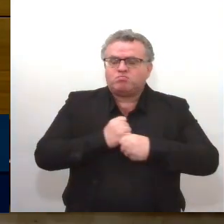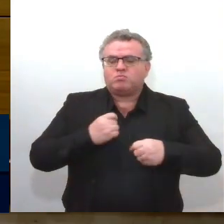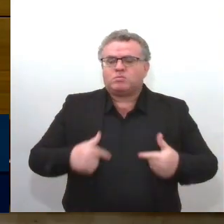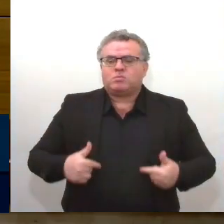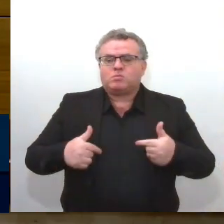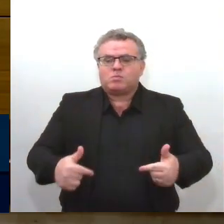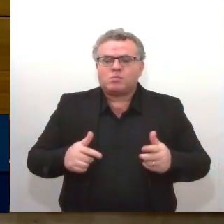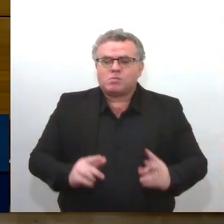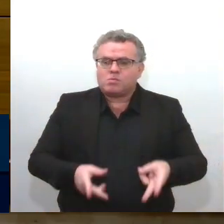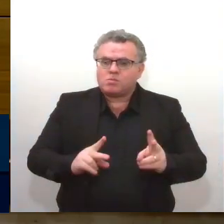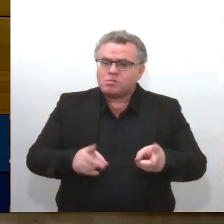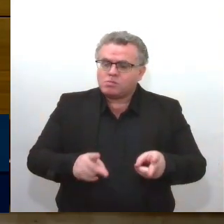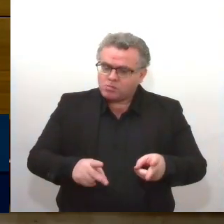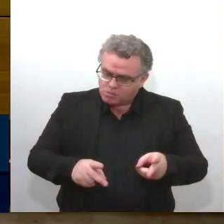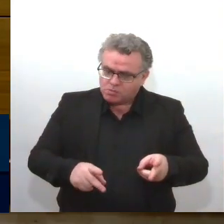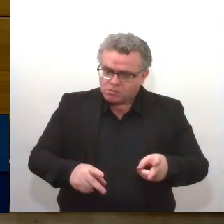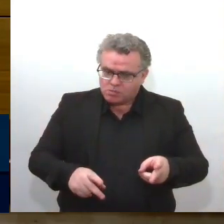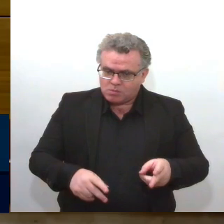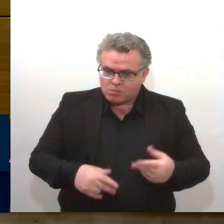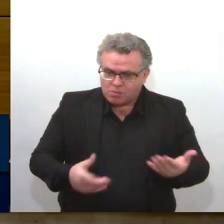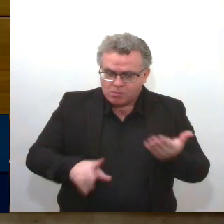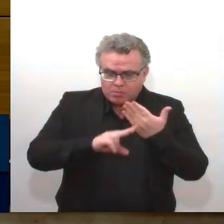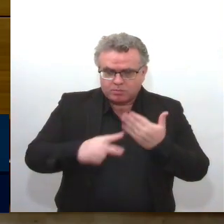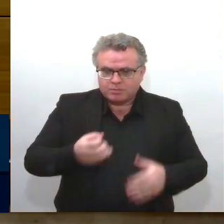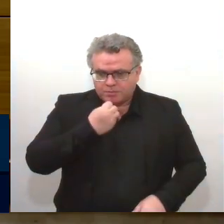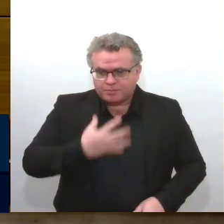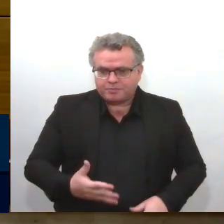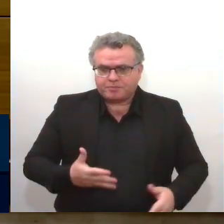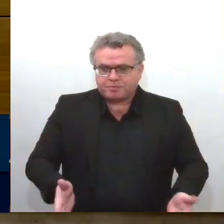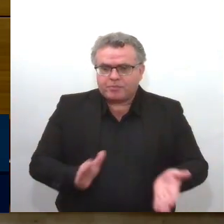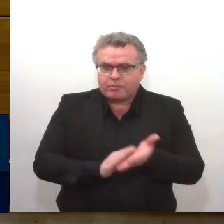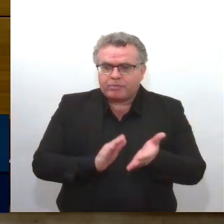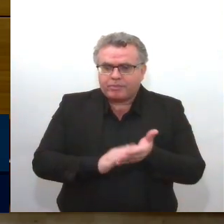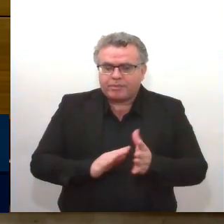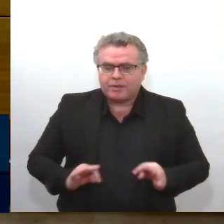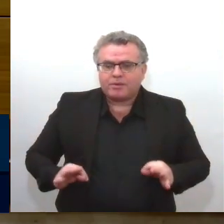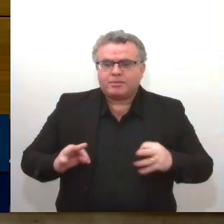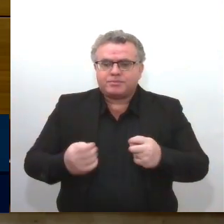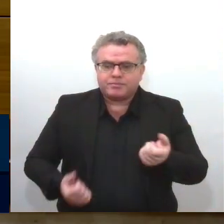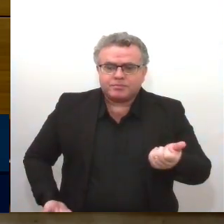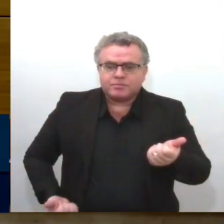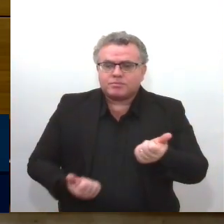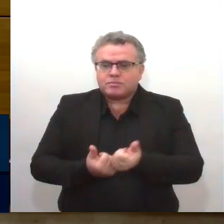linda então quero aqui parabenizar todos os apoiadores e desejar sucesso